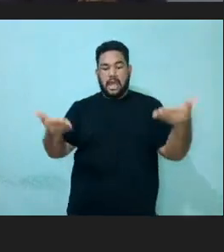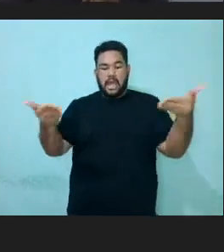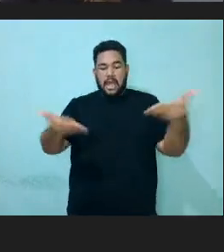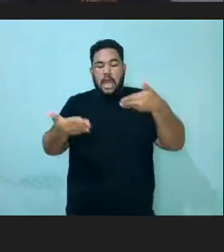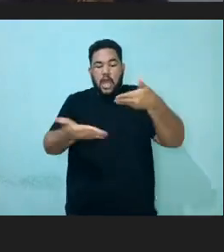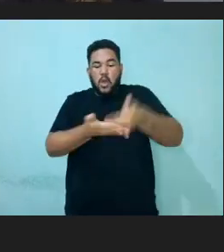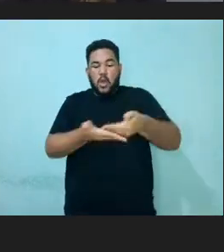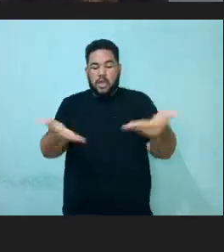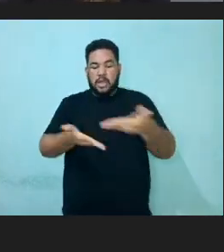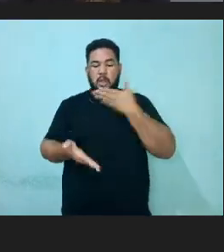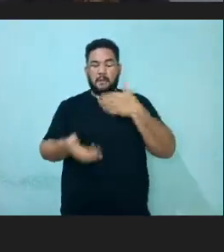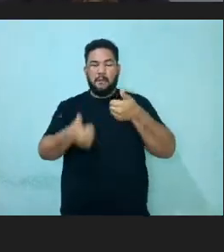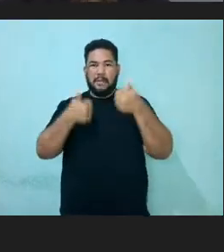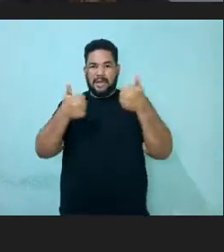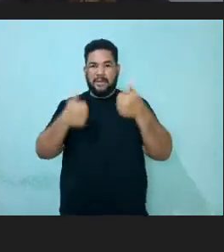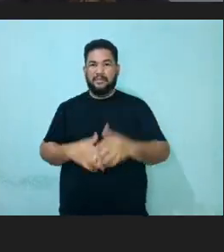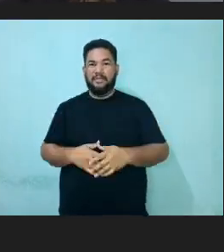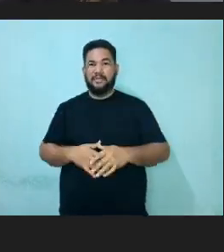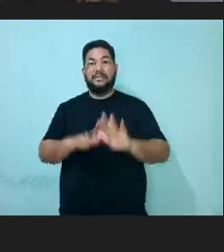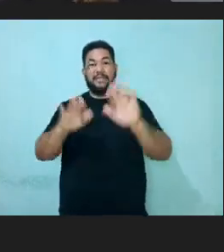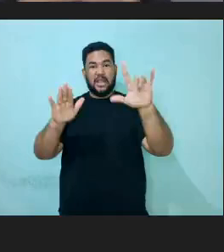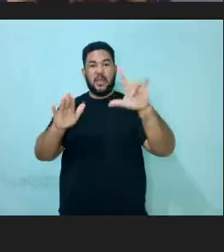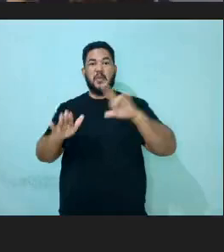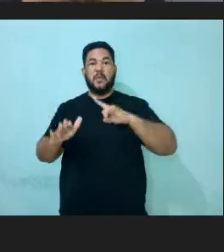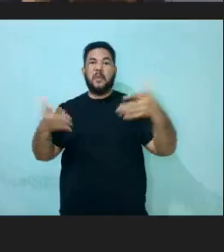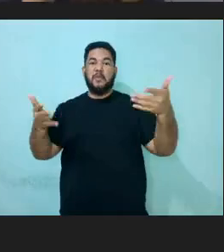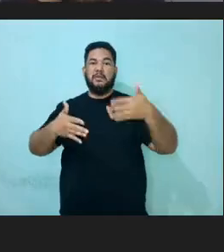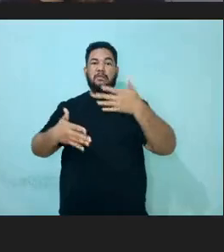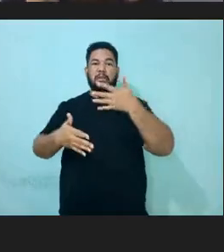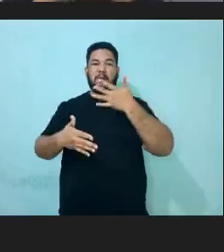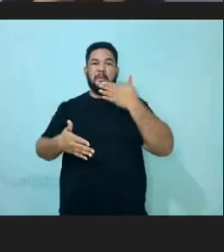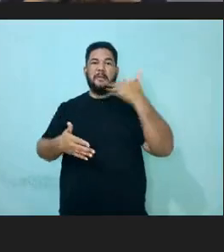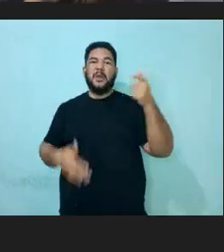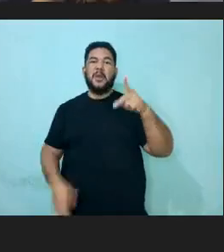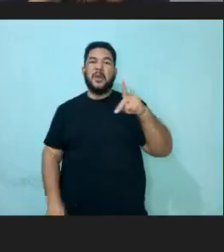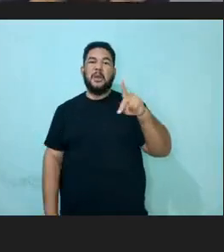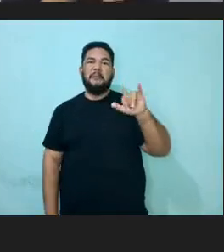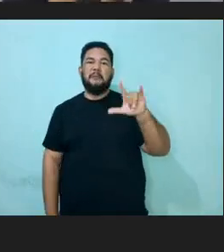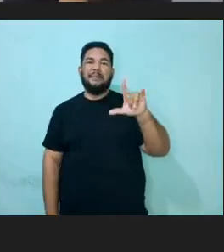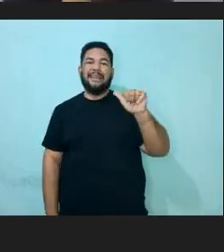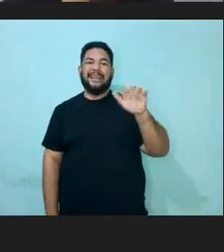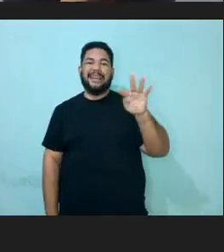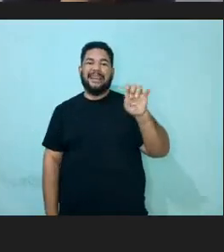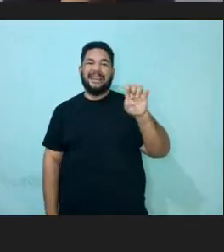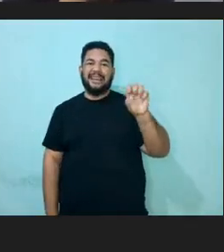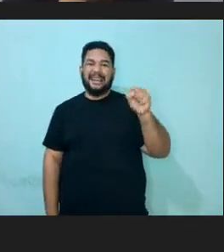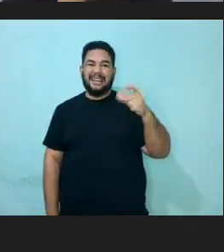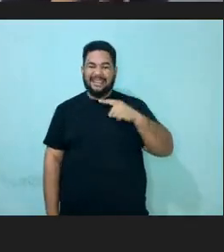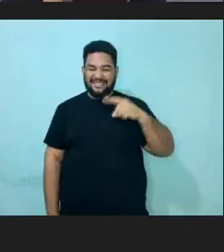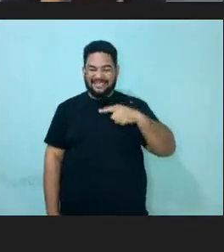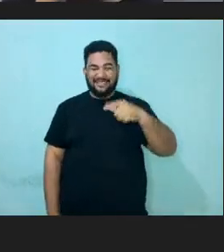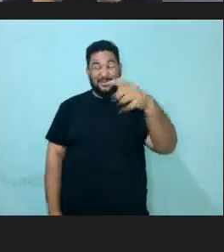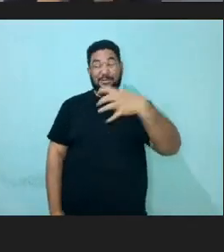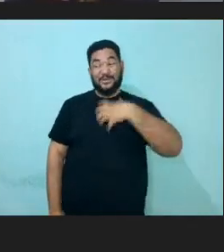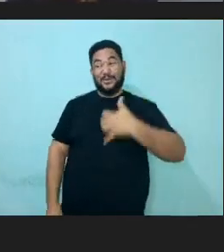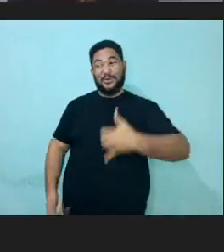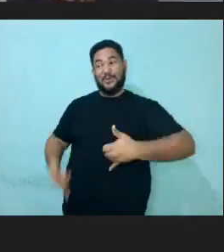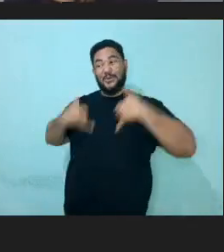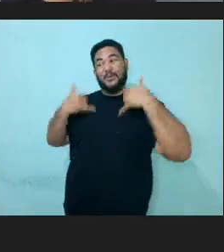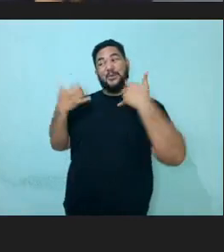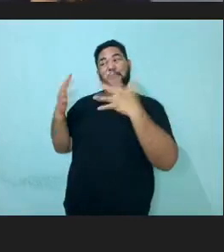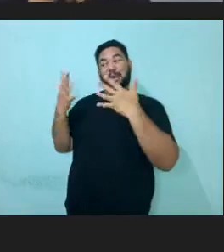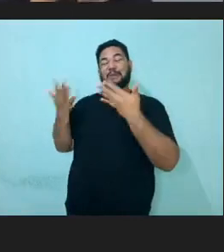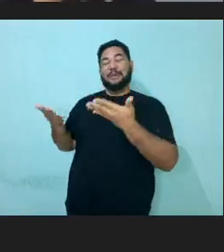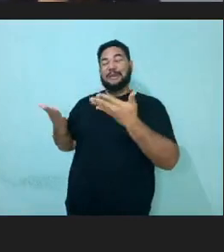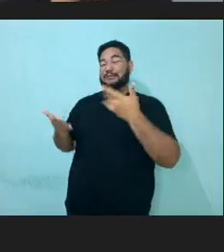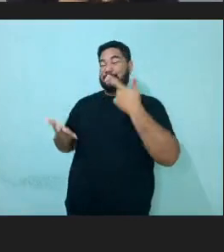Sim, agora eu comecei a fazer pilates. Aí Que foi o que orgulho! melhorou. Meu Deus, que orgulho. Eu